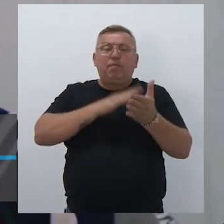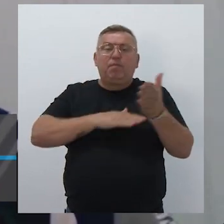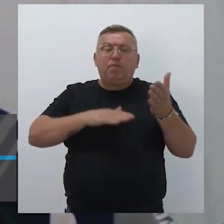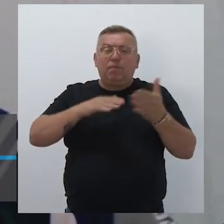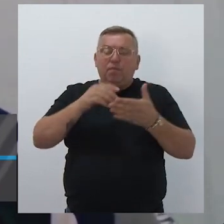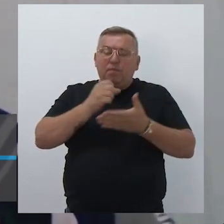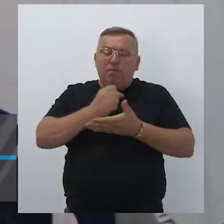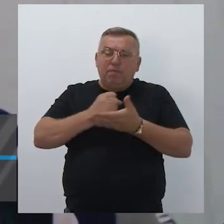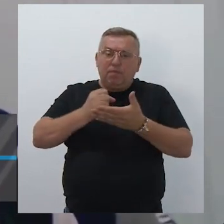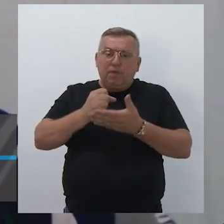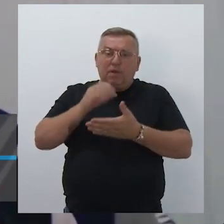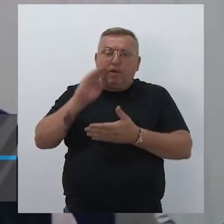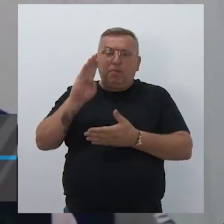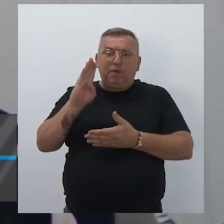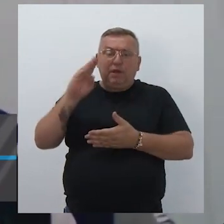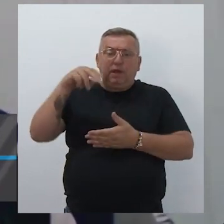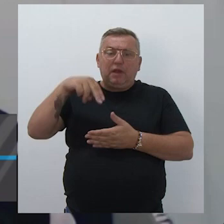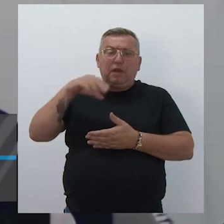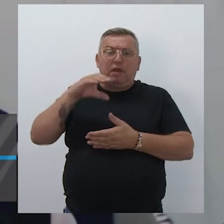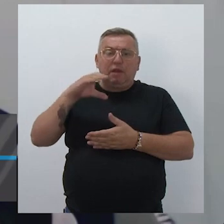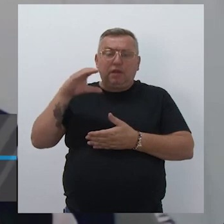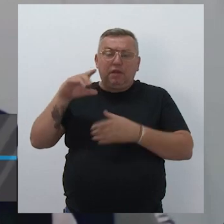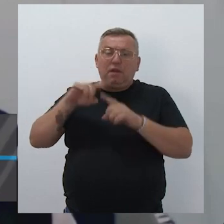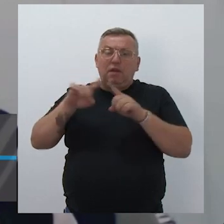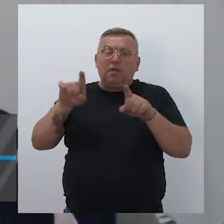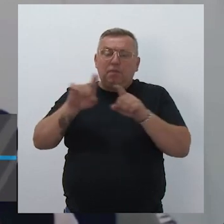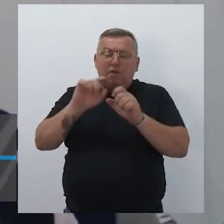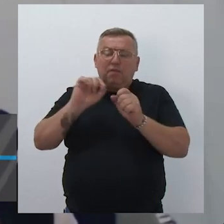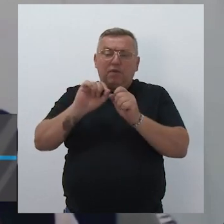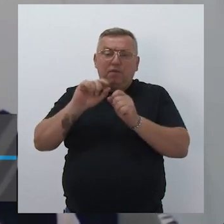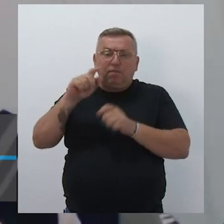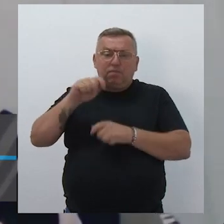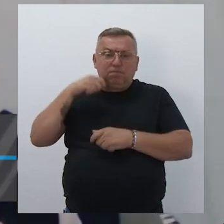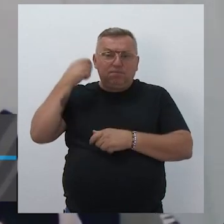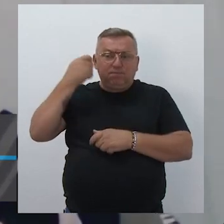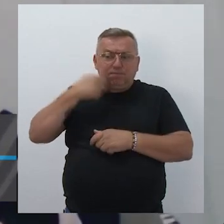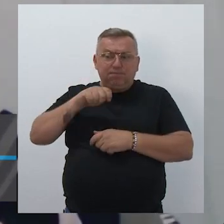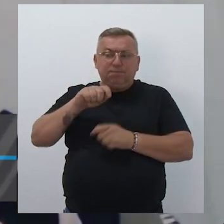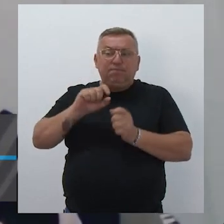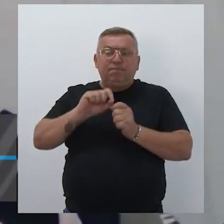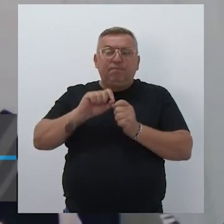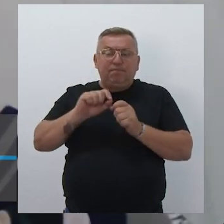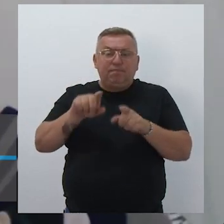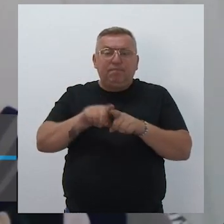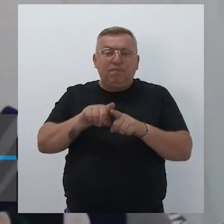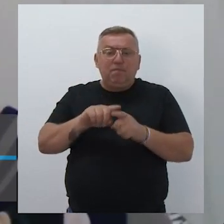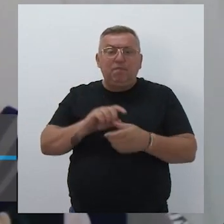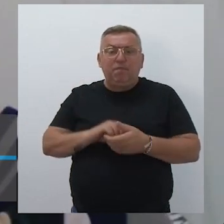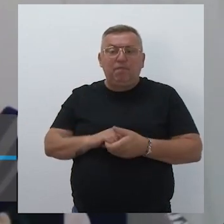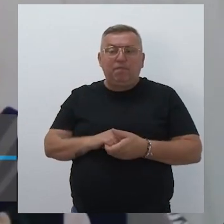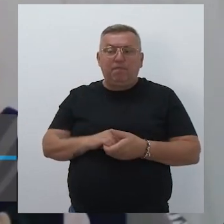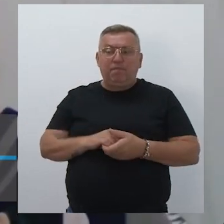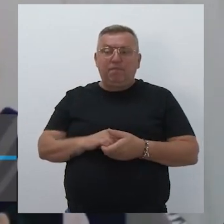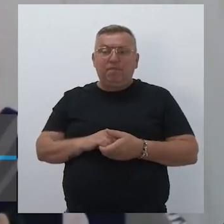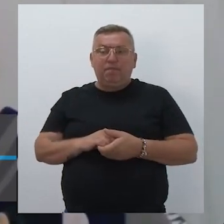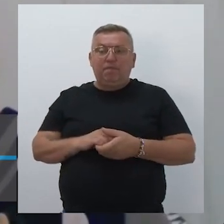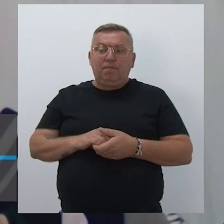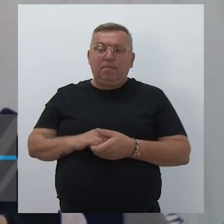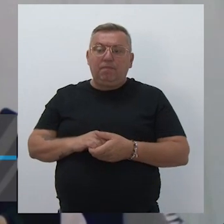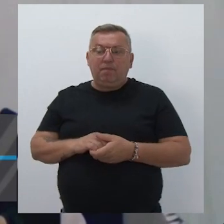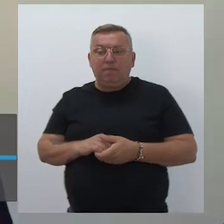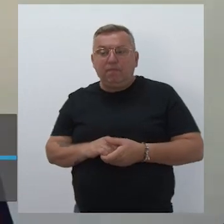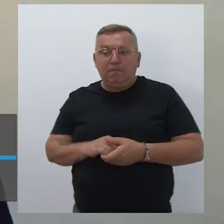premissas da BNCC. Então, eles também vão ser reformulados, os vestibulares. Tá? Adriana, pois